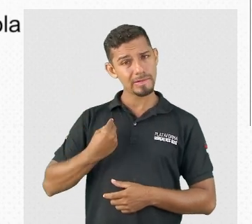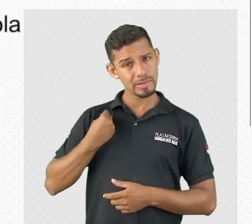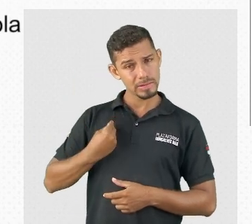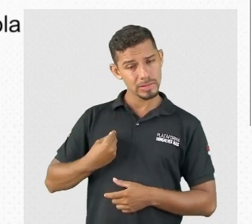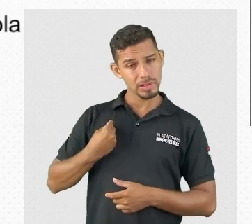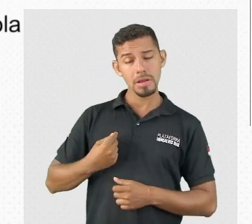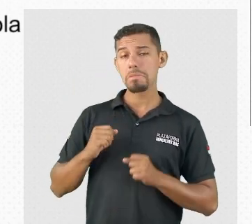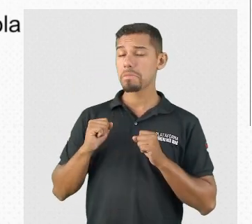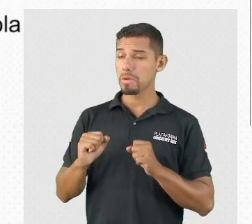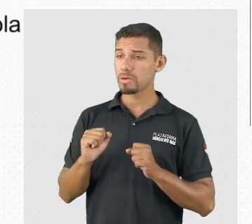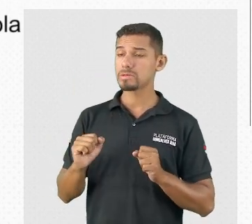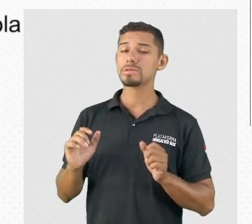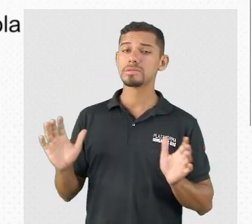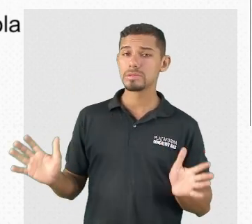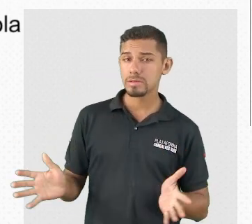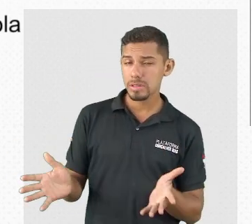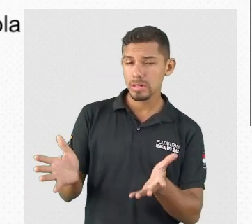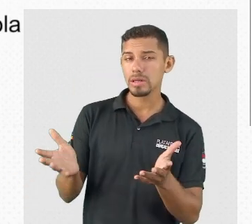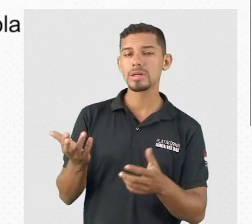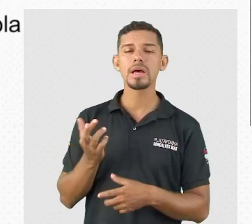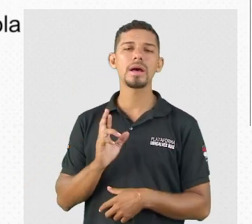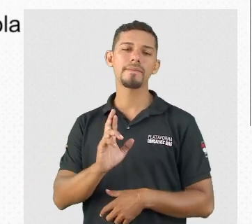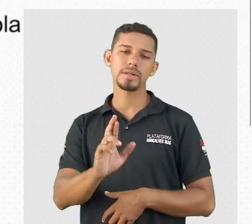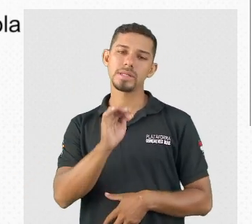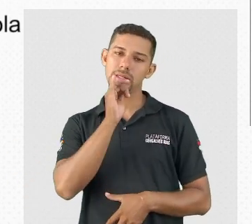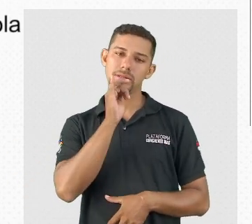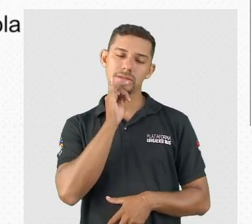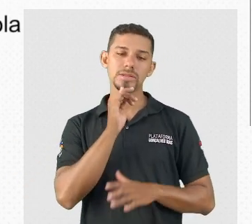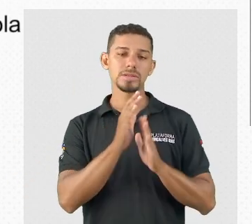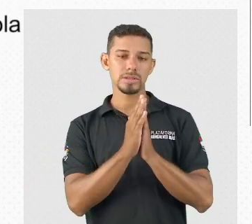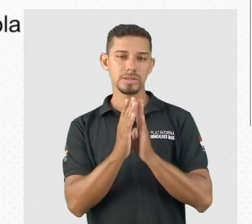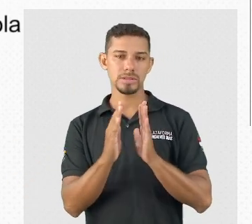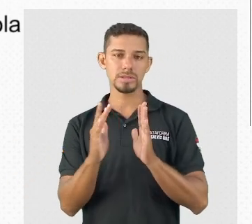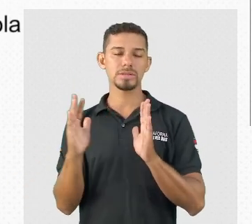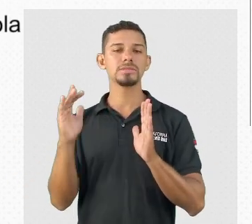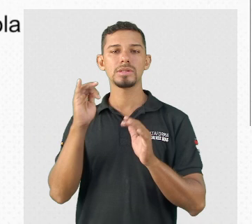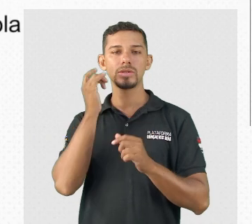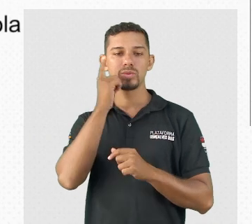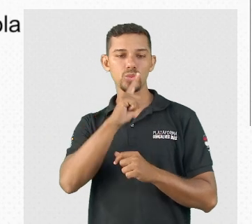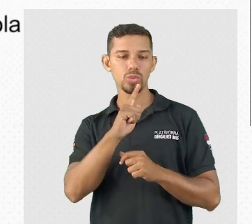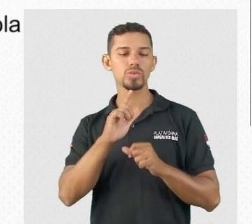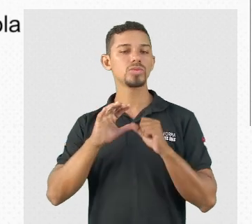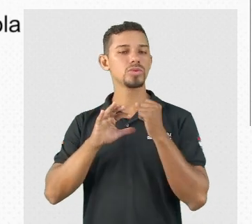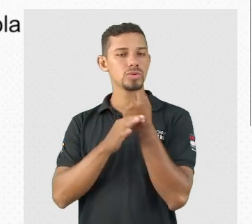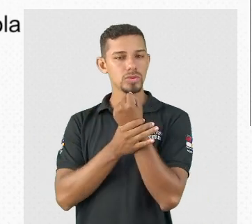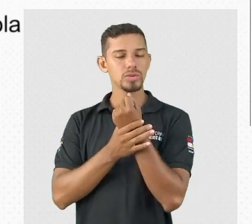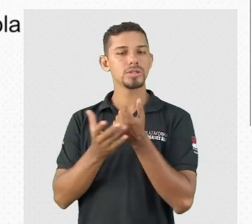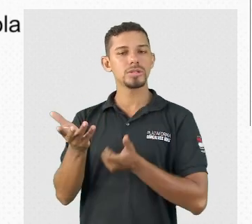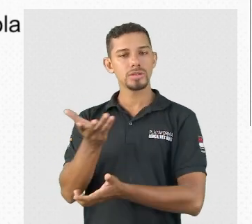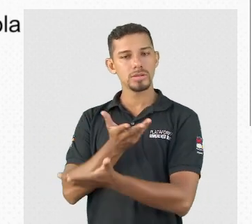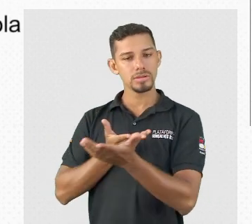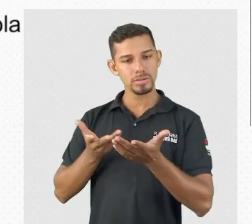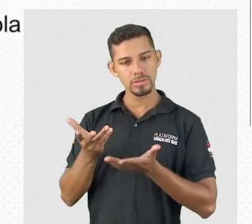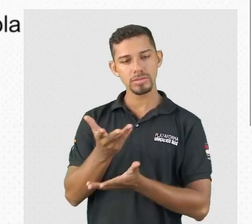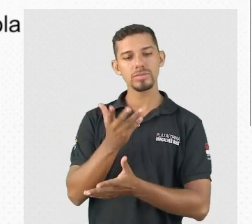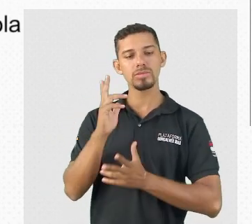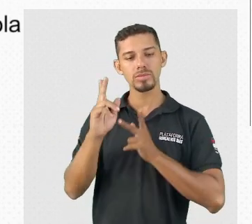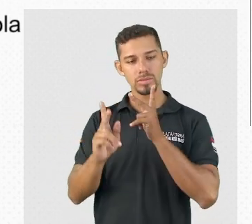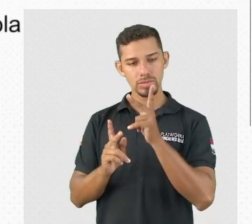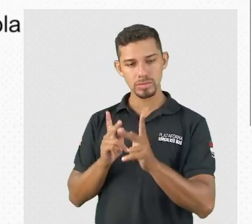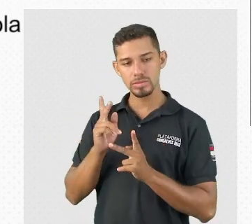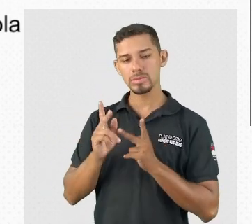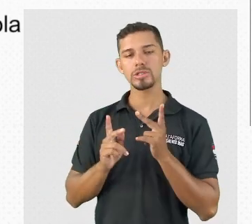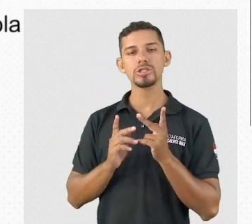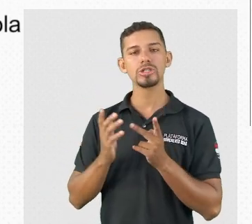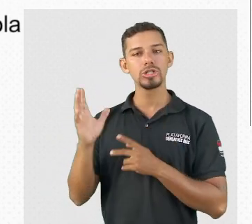só podem efetivamente nos representar na medida que a gente garante mecanismos de participação popular, de escuta,